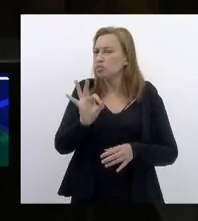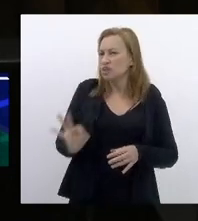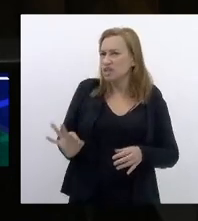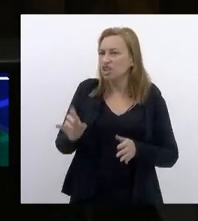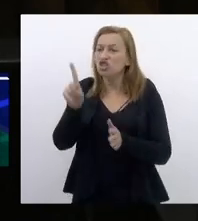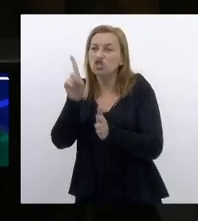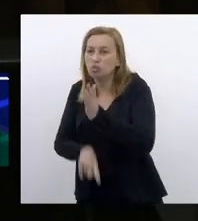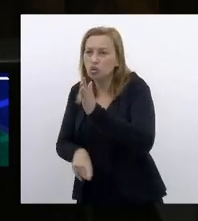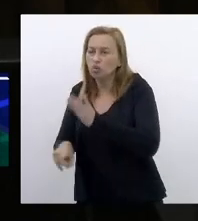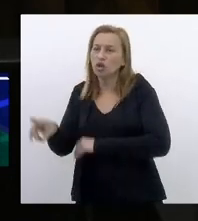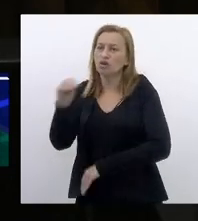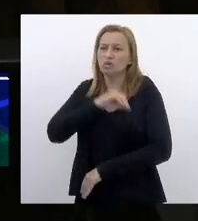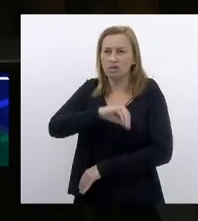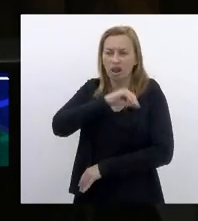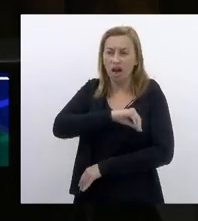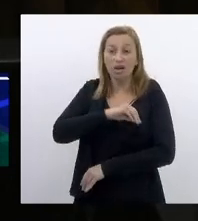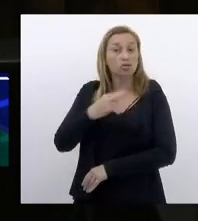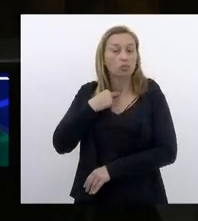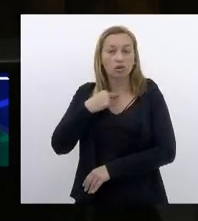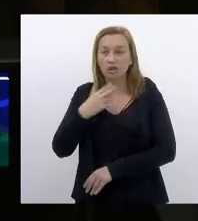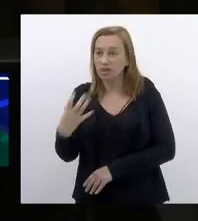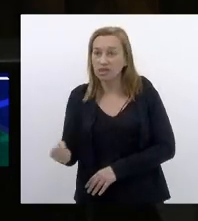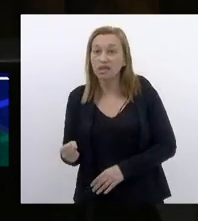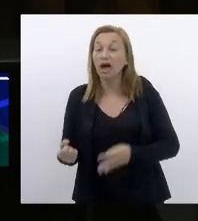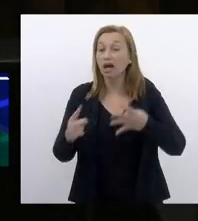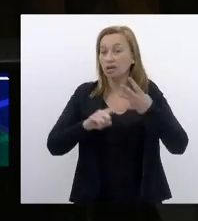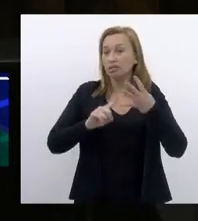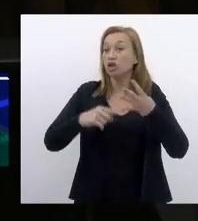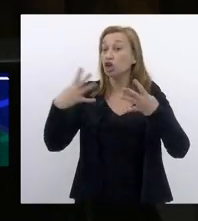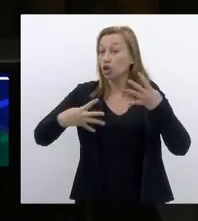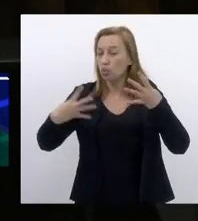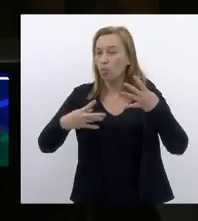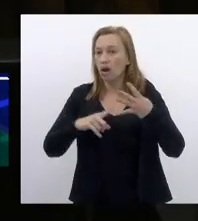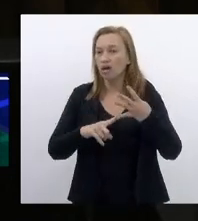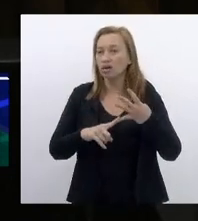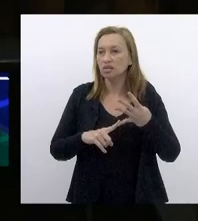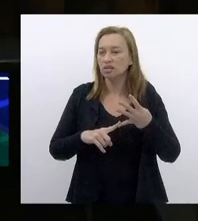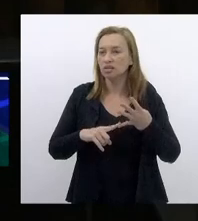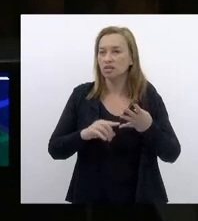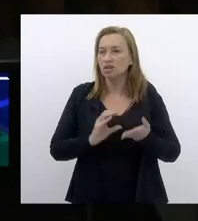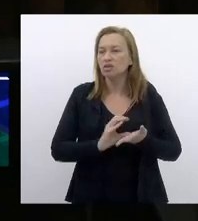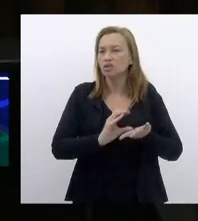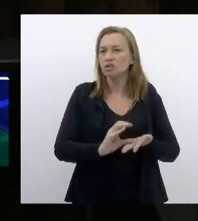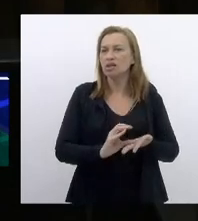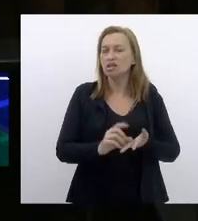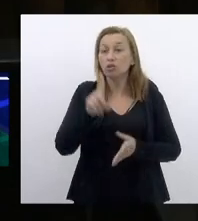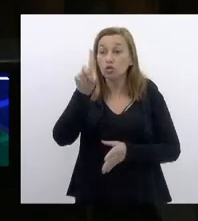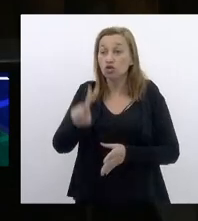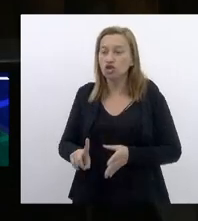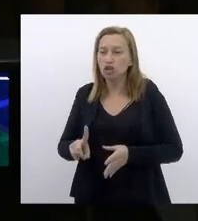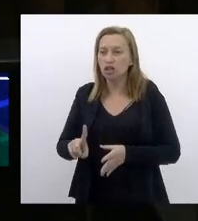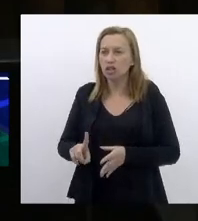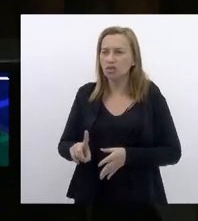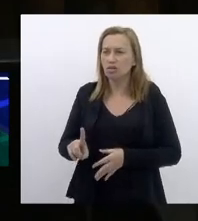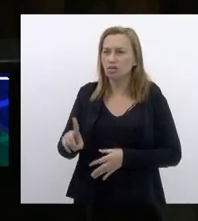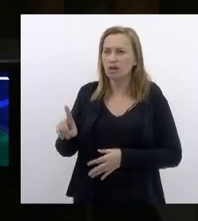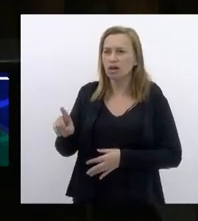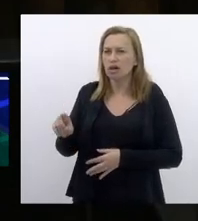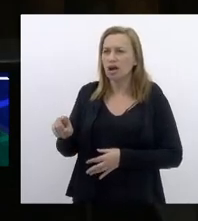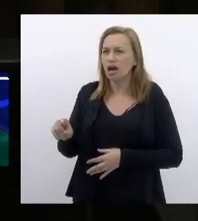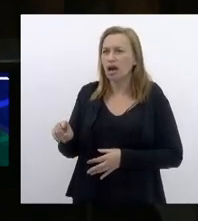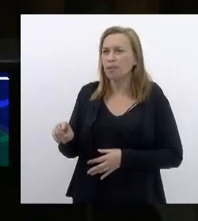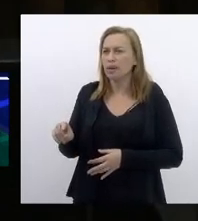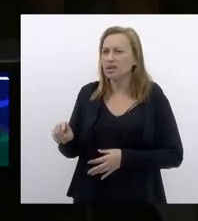podemos acatar o 3. E quarto, a adoção de temporalidade do direito à pensão para o cônjuge ou